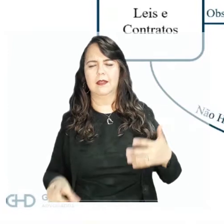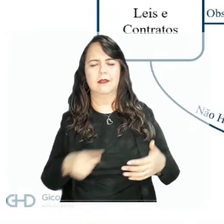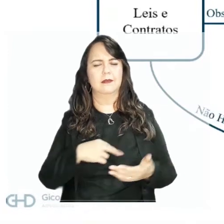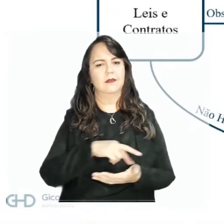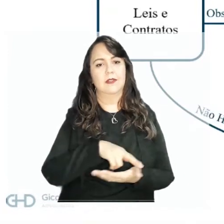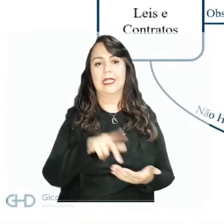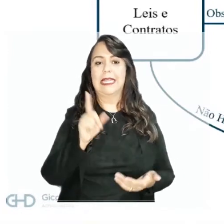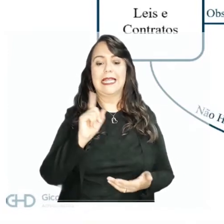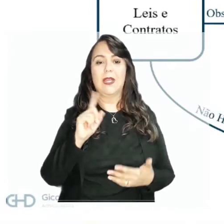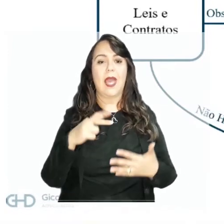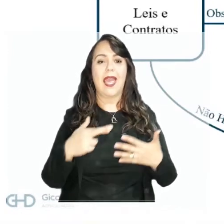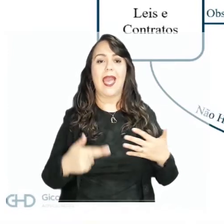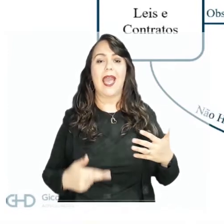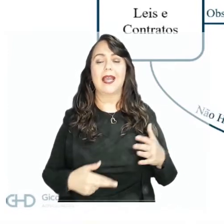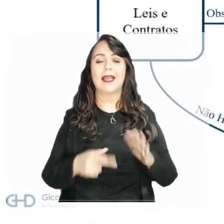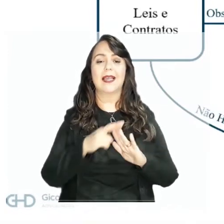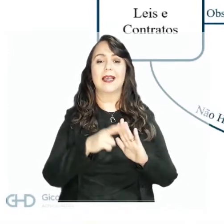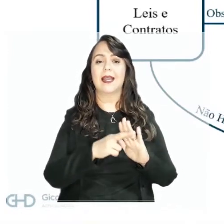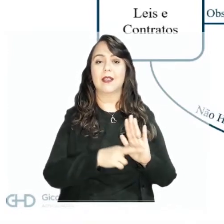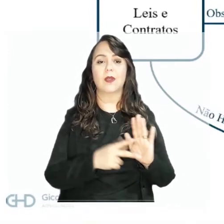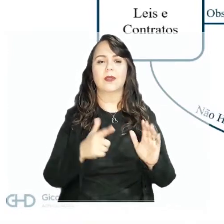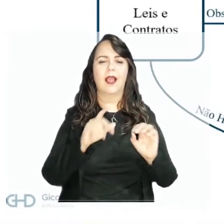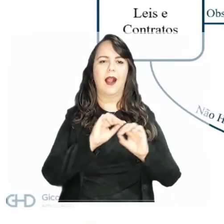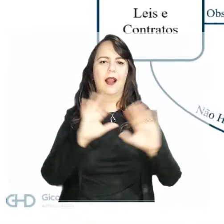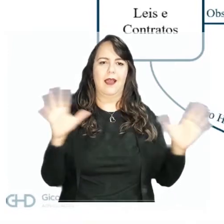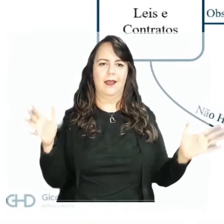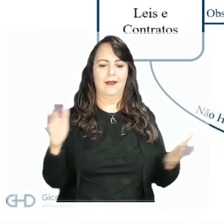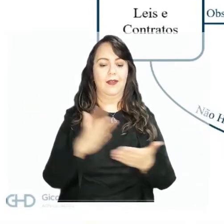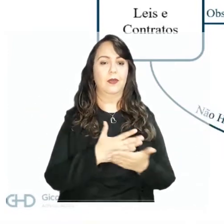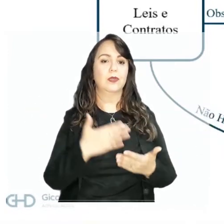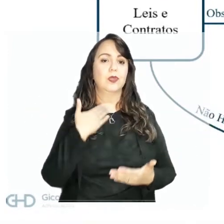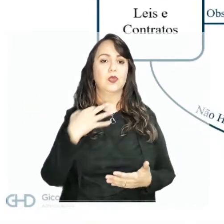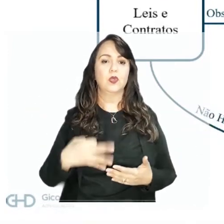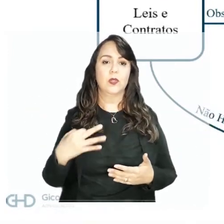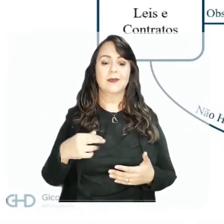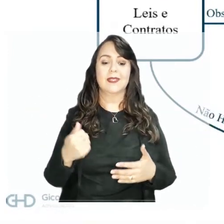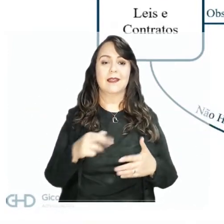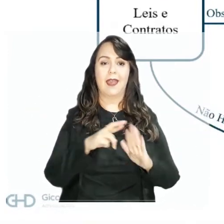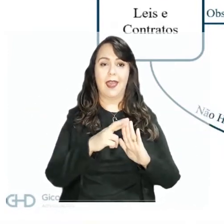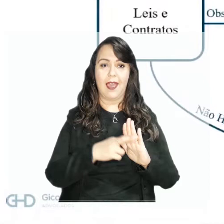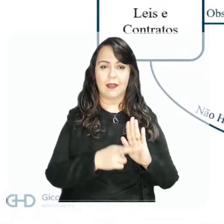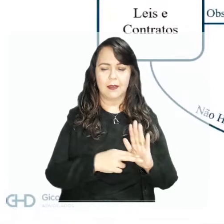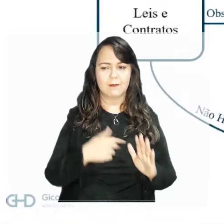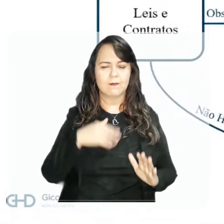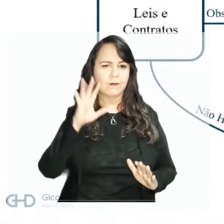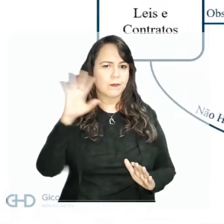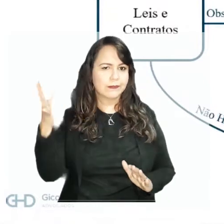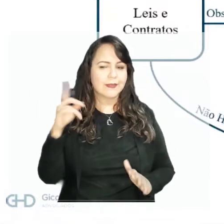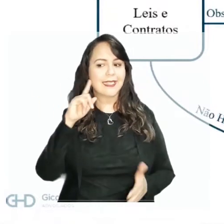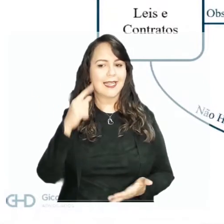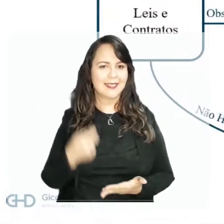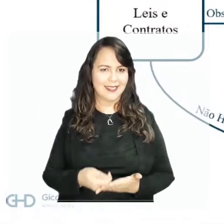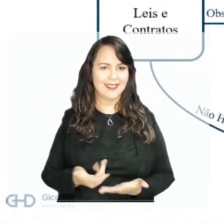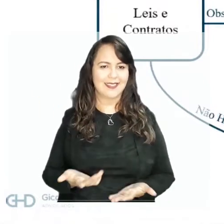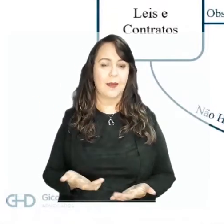juiz precisa integrar. Quando o juiz precisa tomar essas decisões, e agora eu estou falando do ponto de